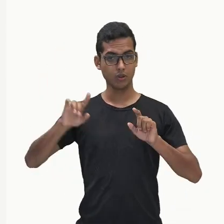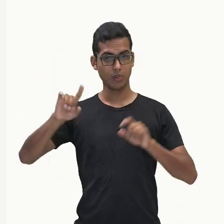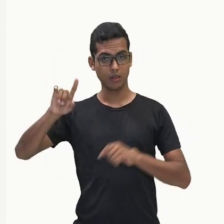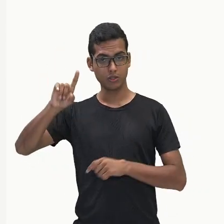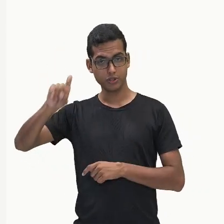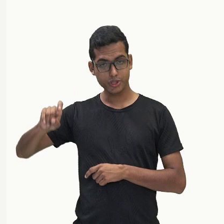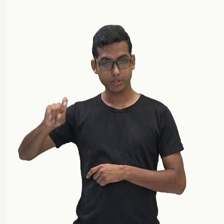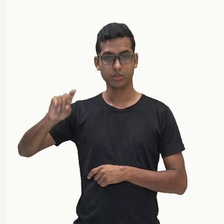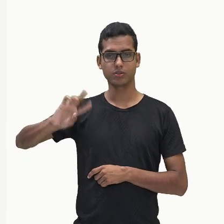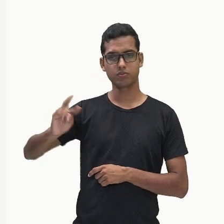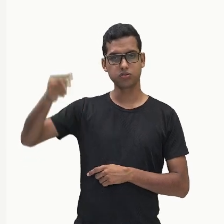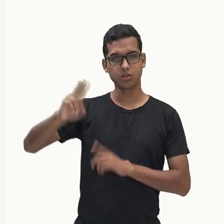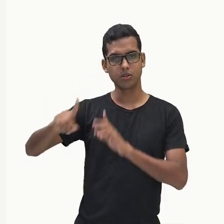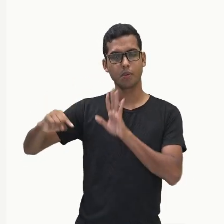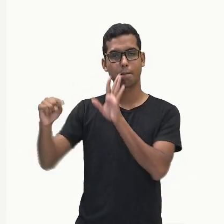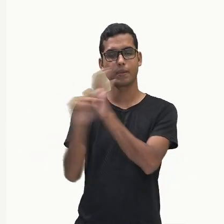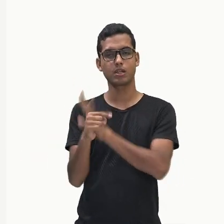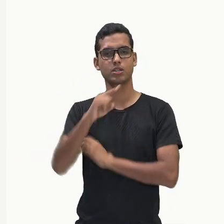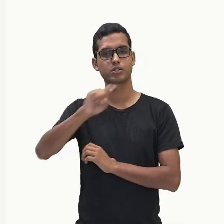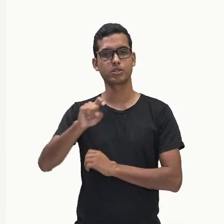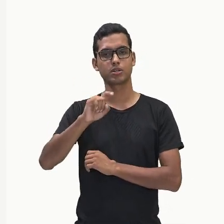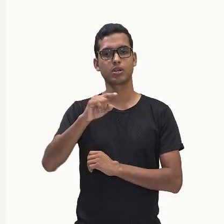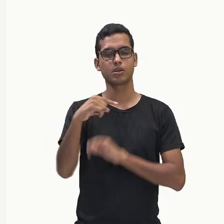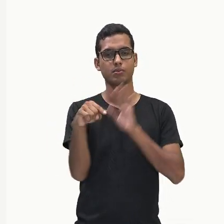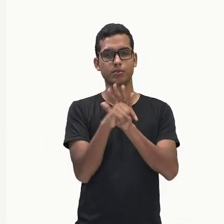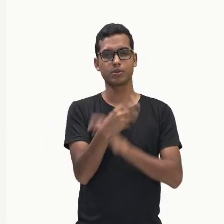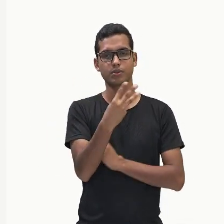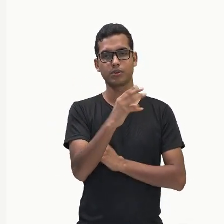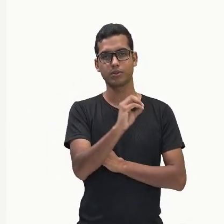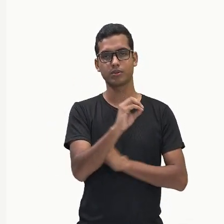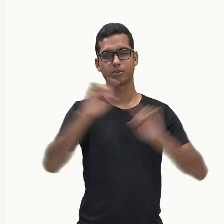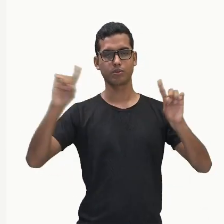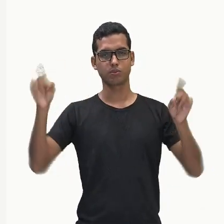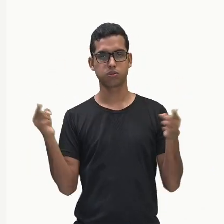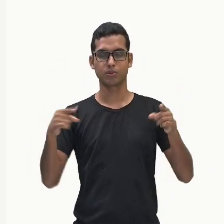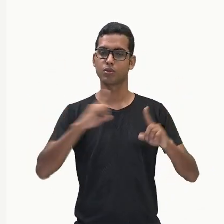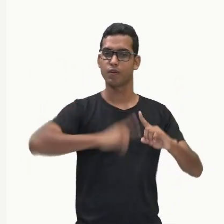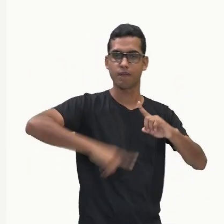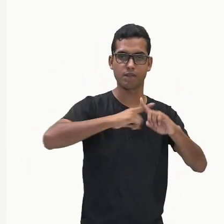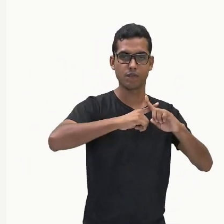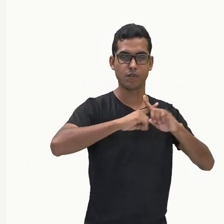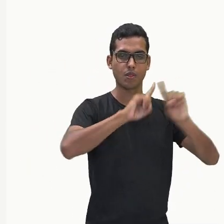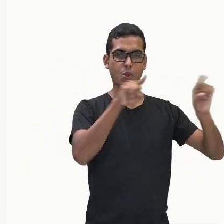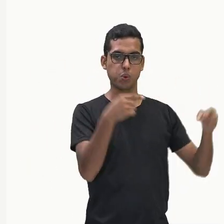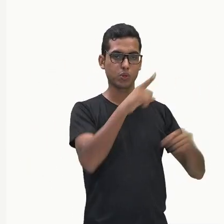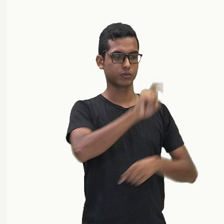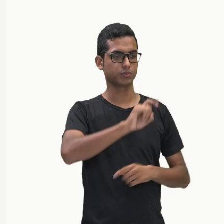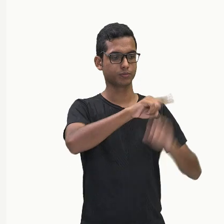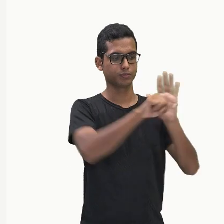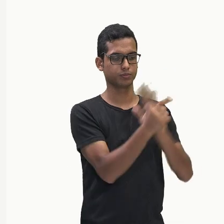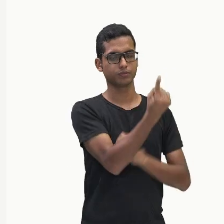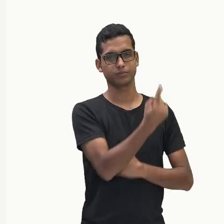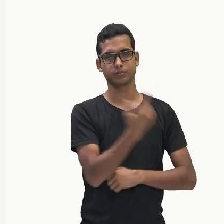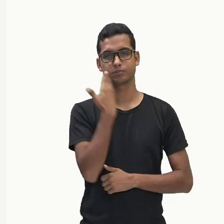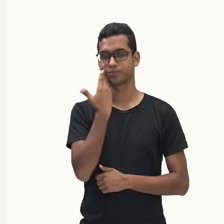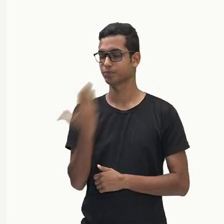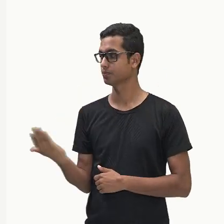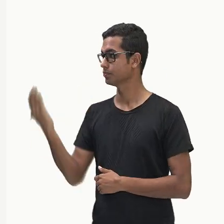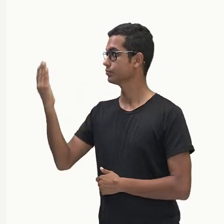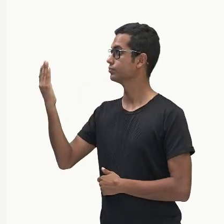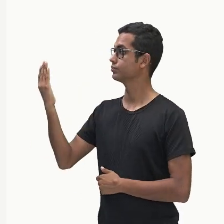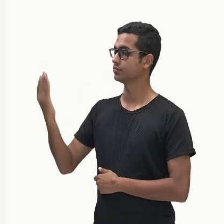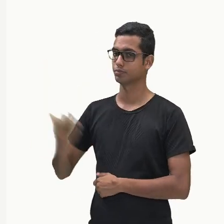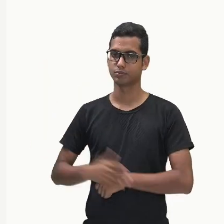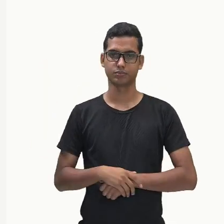menos x menos 30, tá? Multiplicado com x menos 1,